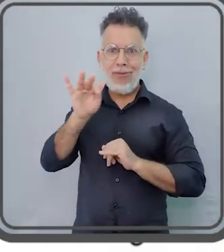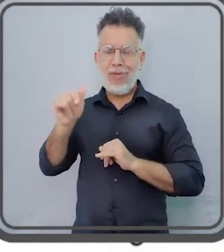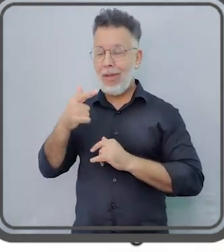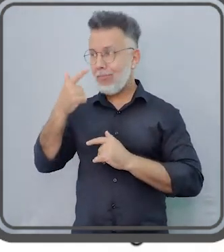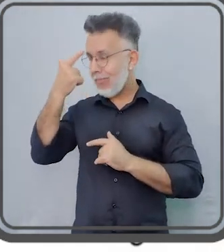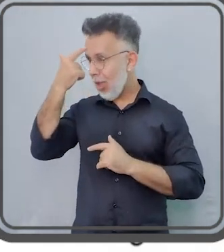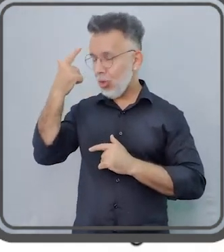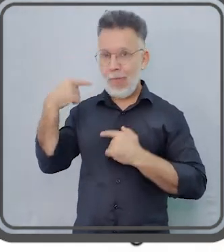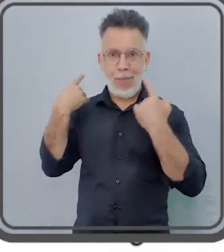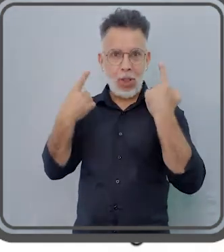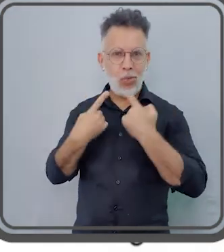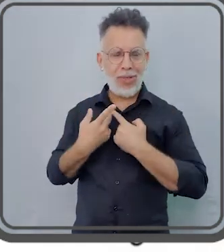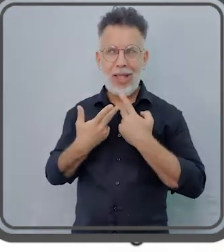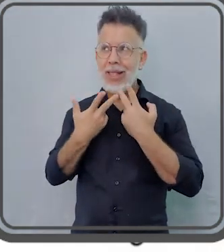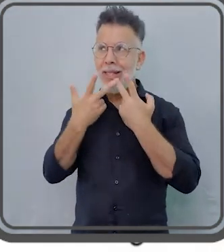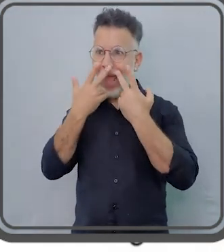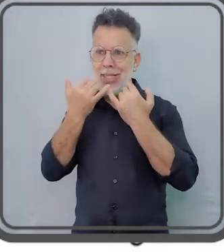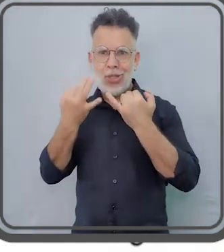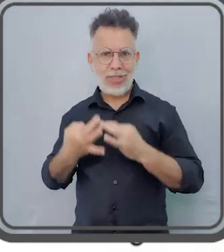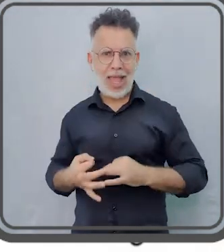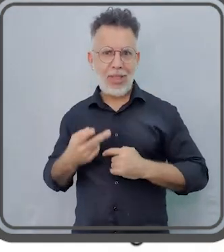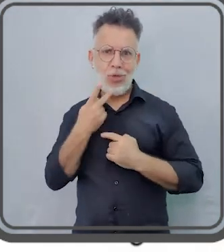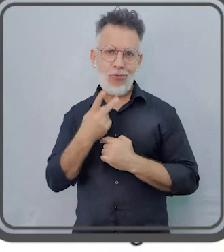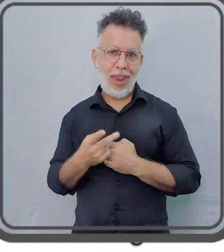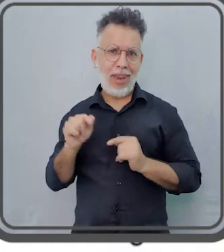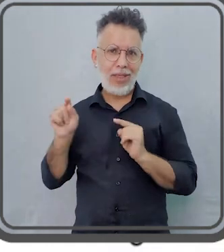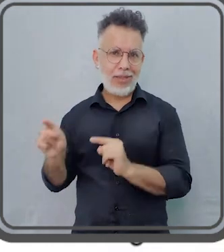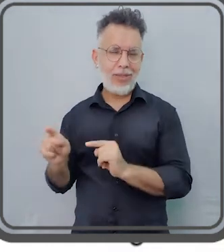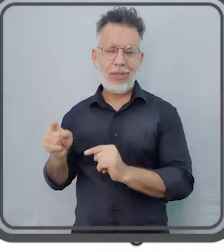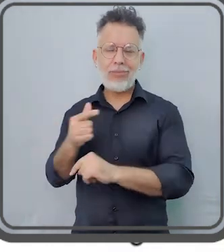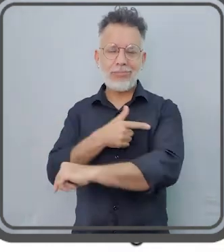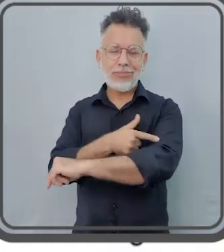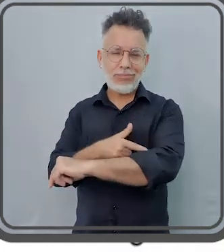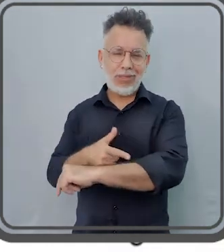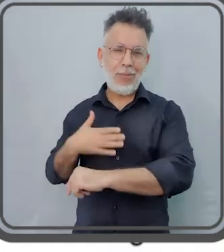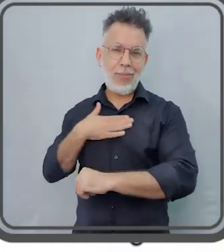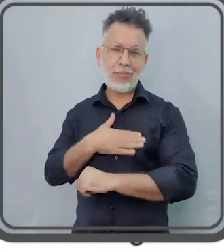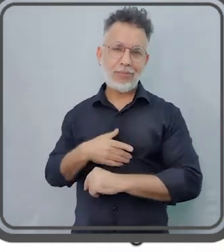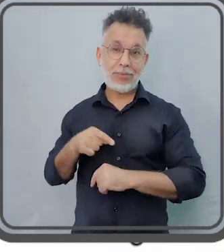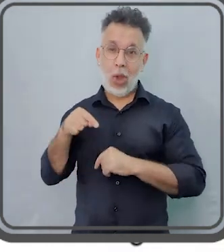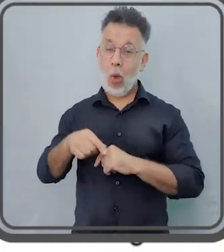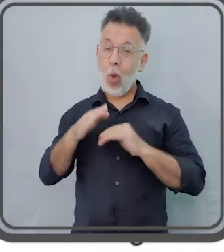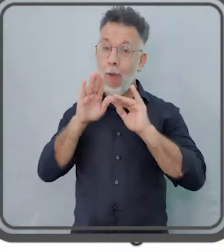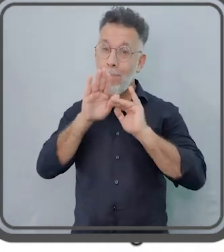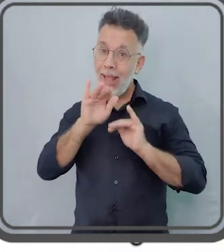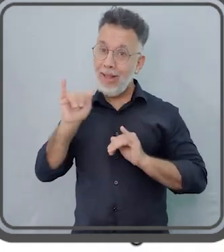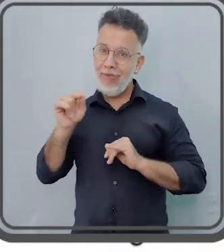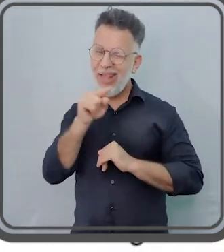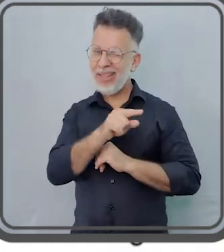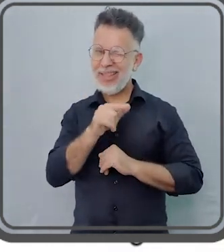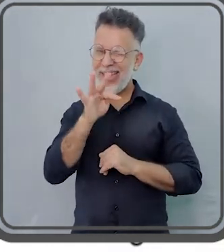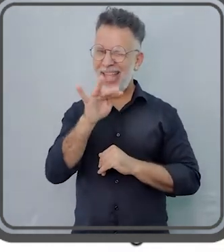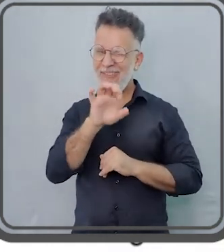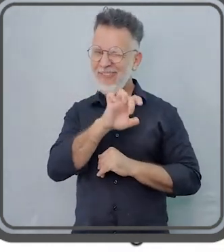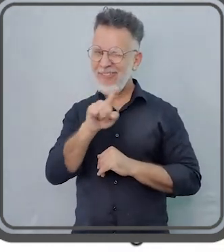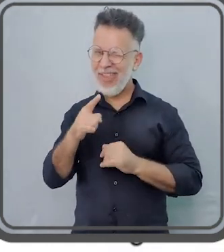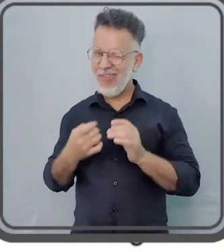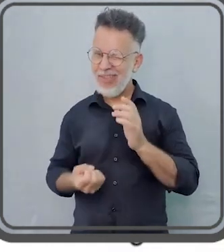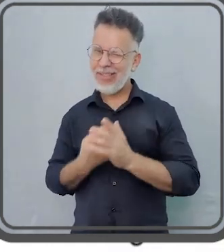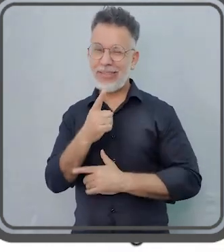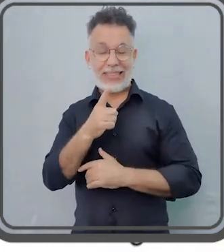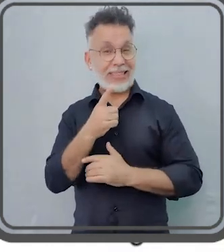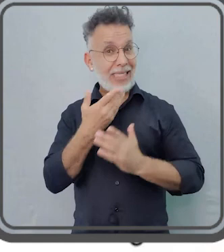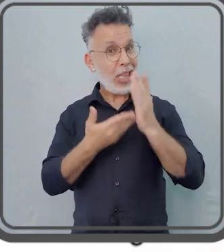falando? Generosidade sua, Tati. Gente, Black Friday da Fiu, vem aí. Como cliente, eu digo. Não perco, não